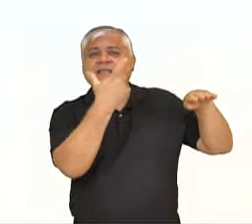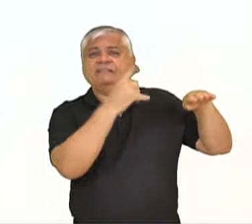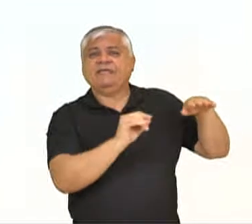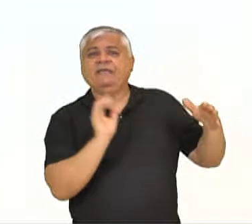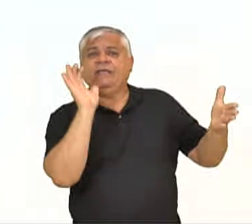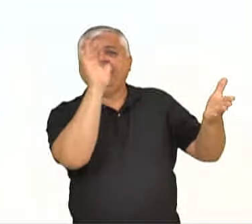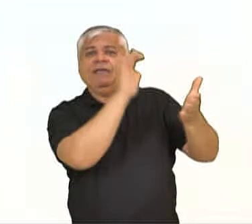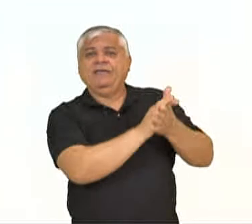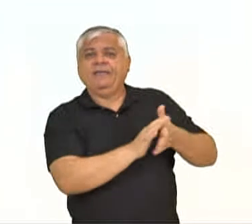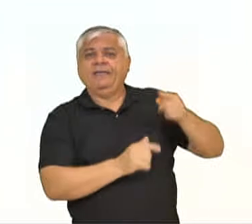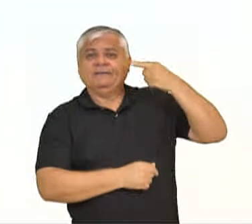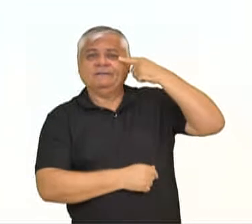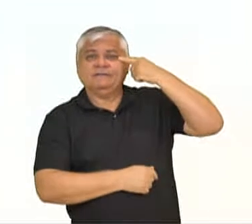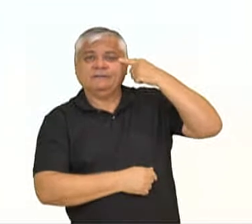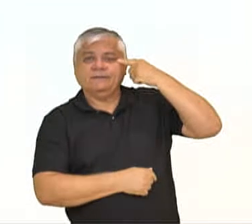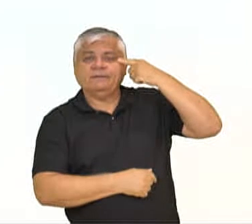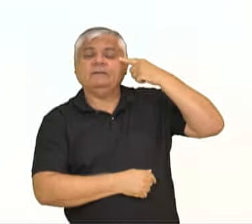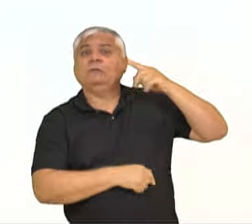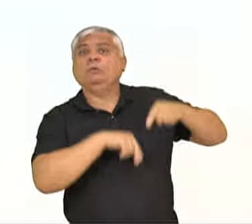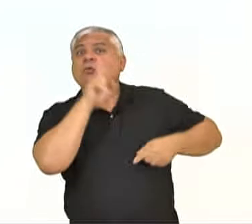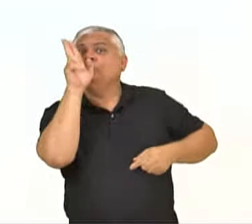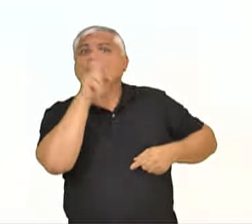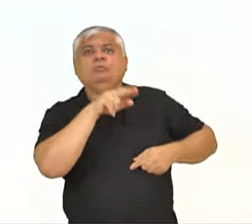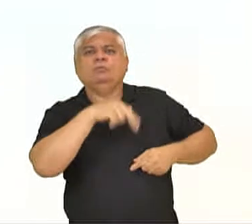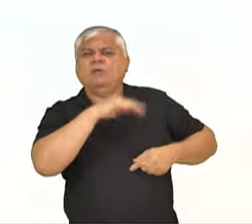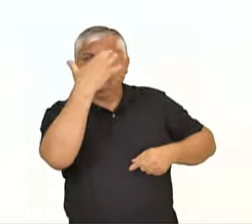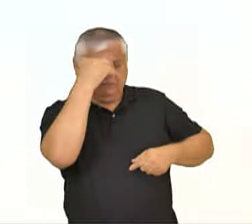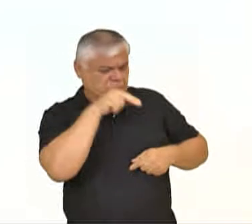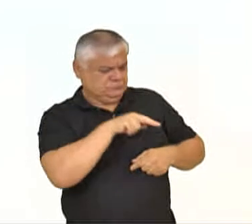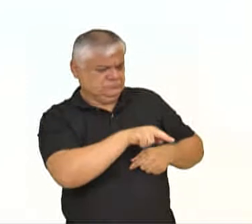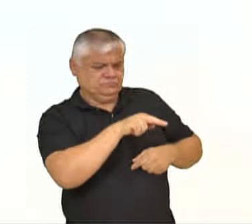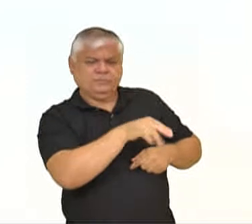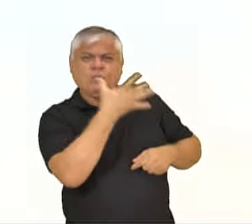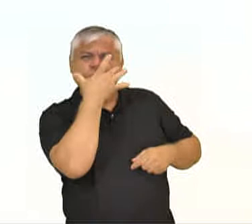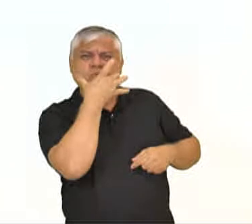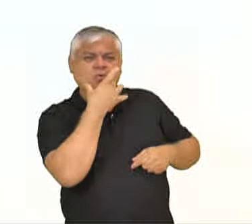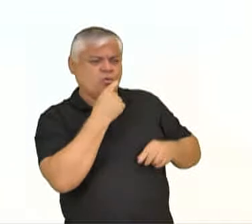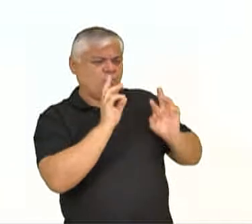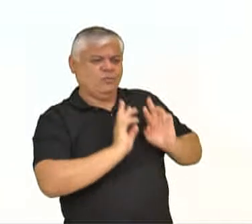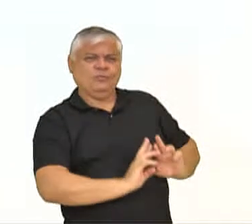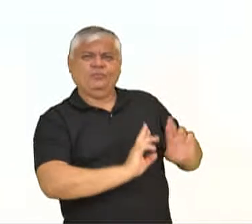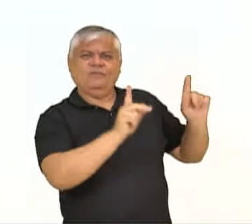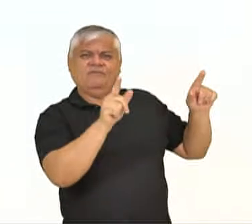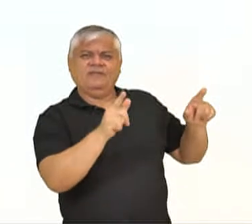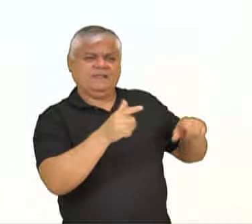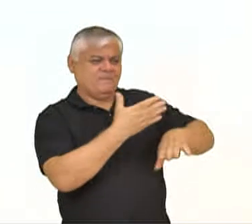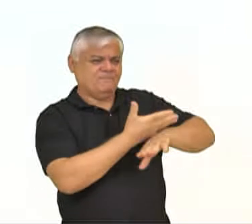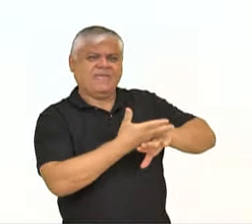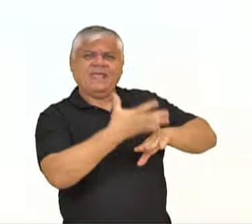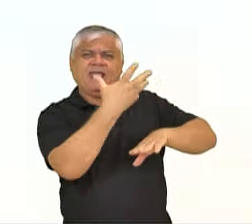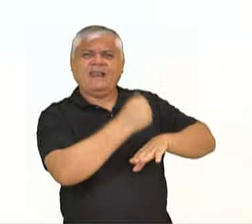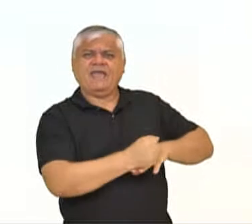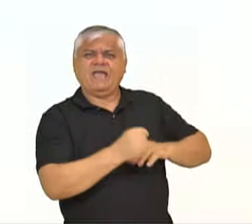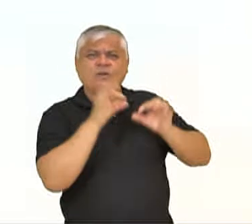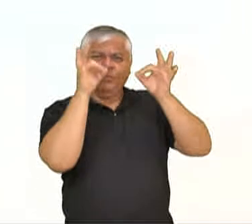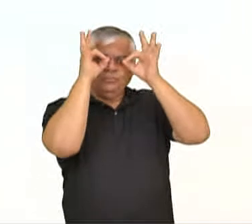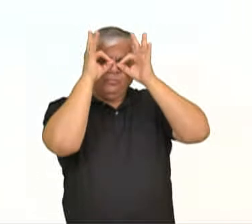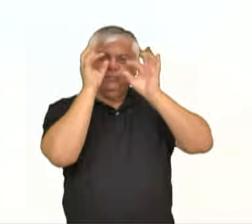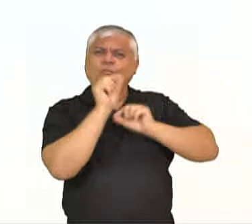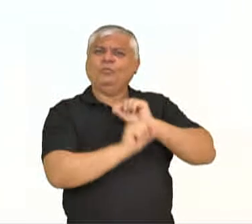de orientais que nunca entenderam o fato de terem um filho claro com olhos